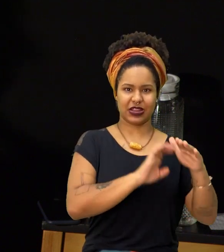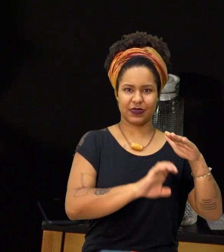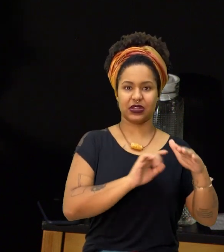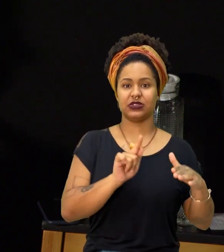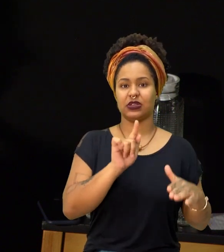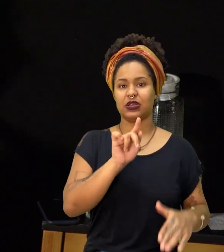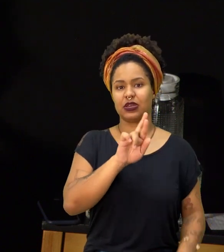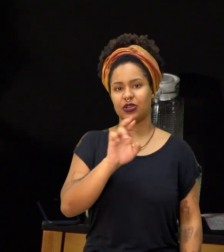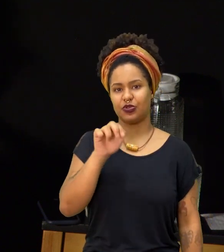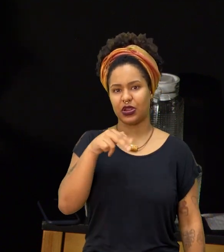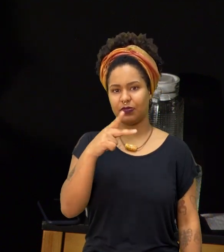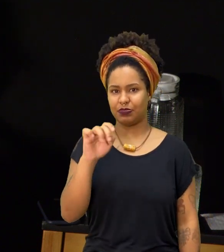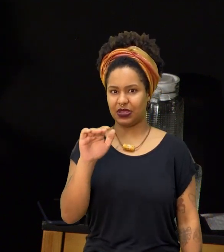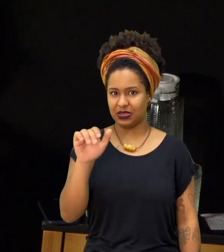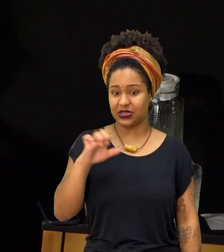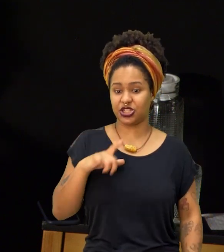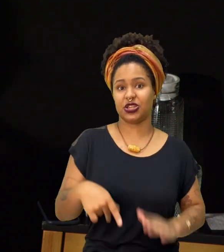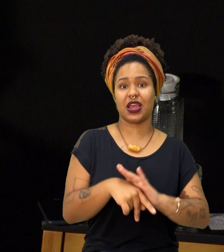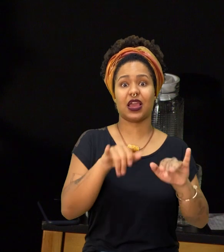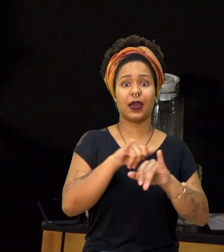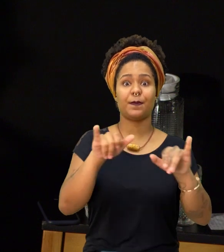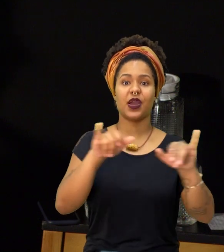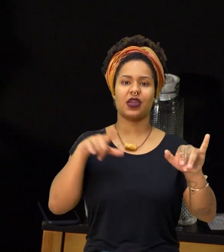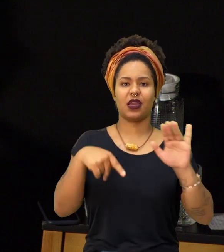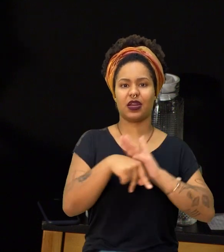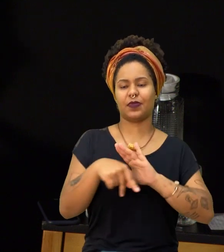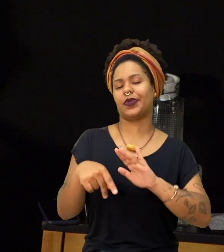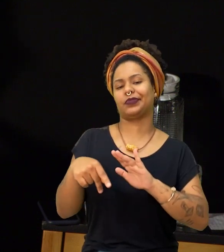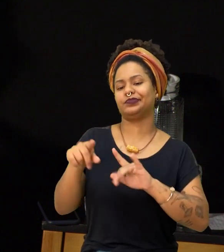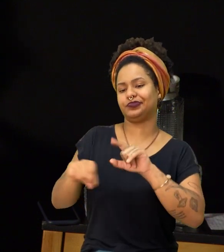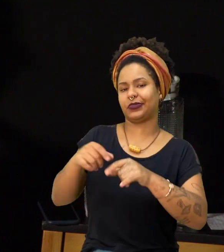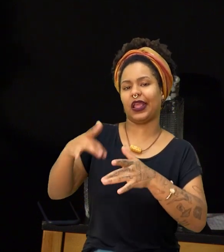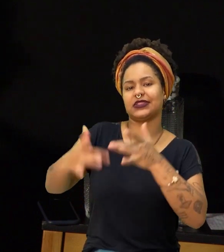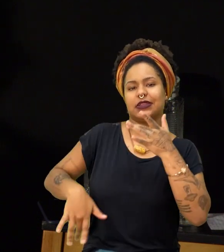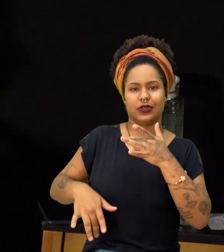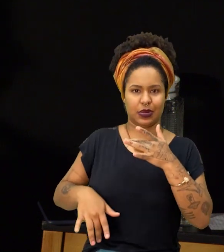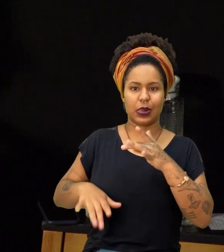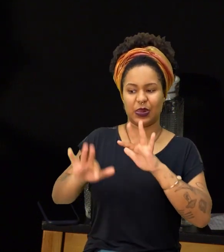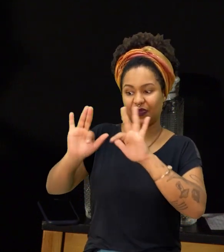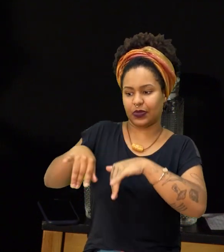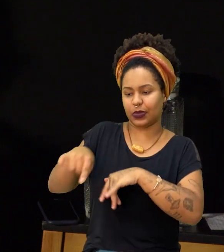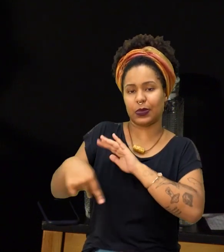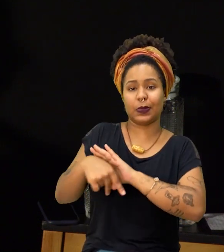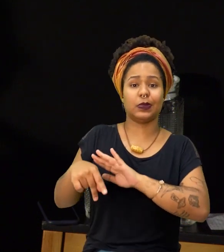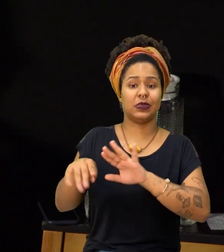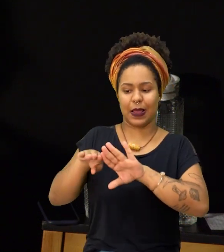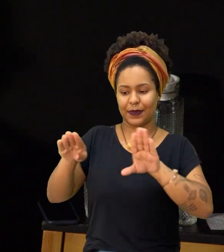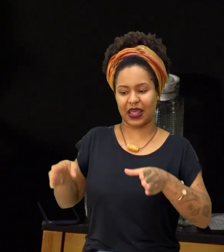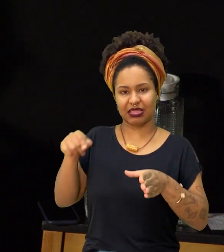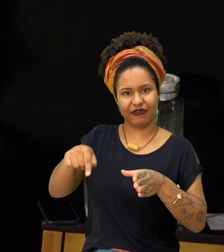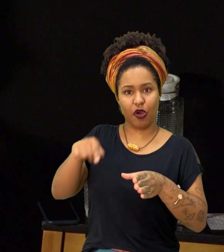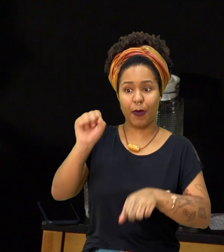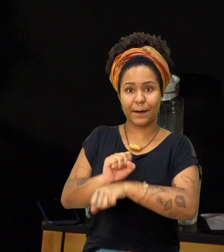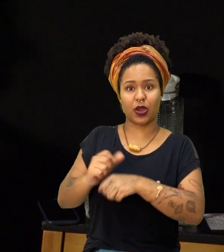Spar, tá certo? Que era um descomissionamento de uma das plataformas do jeito mais porco possível, porque era